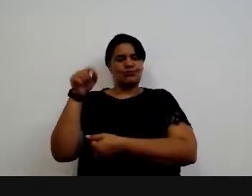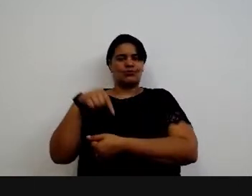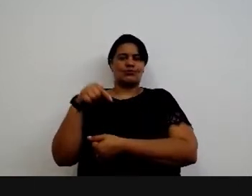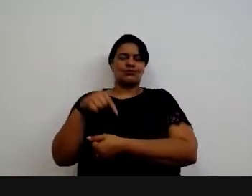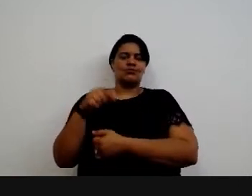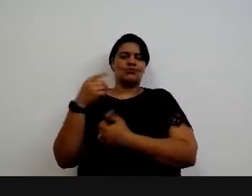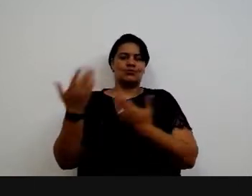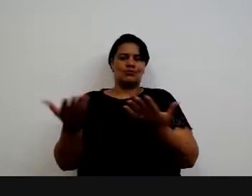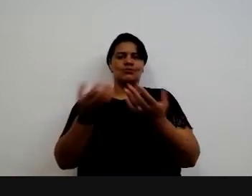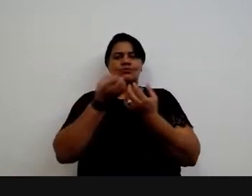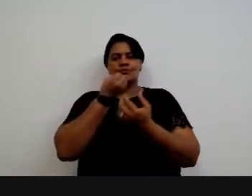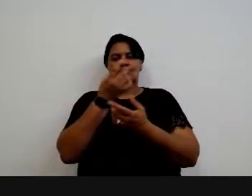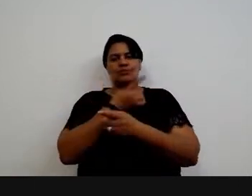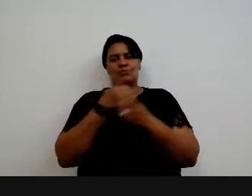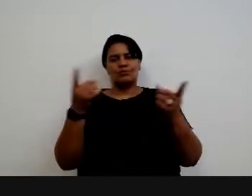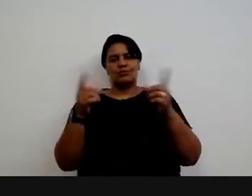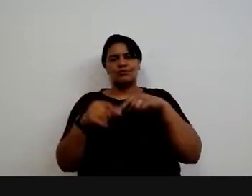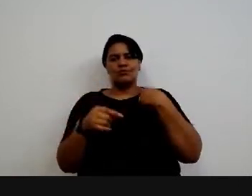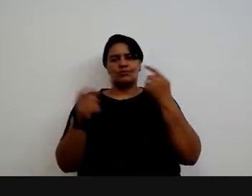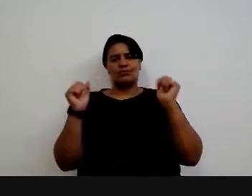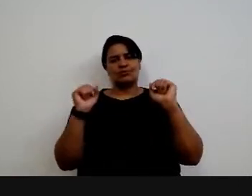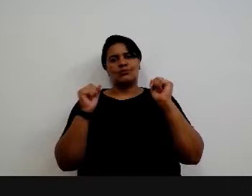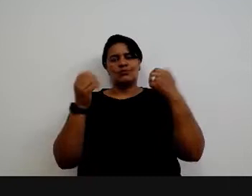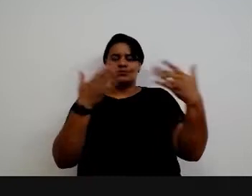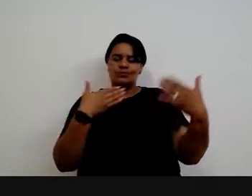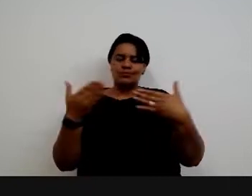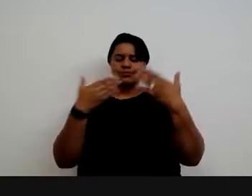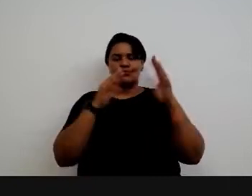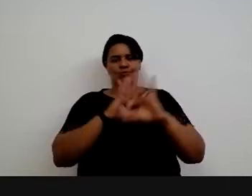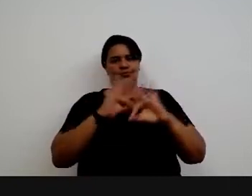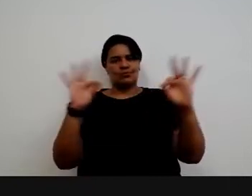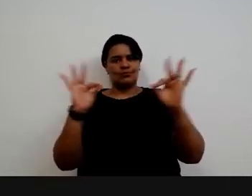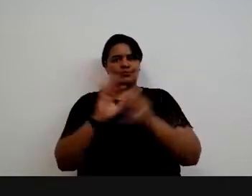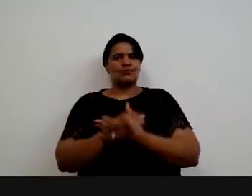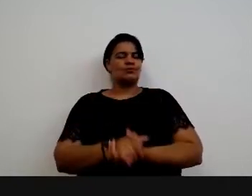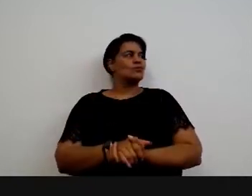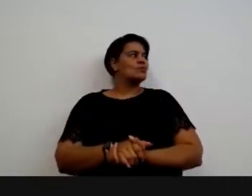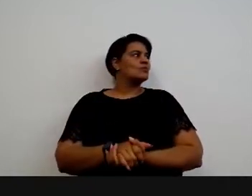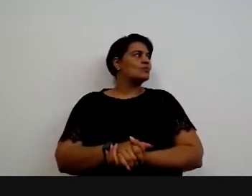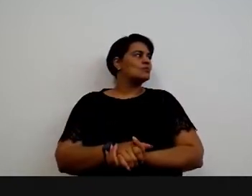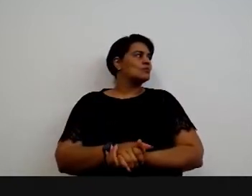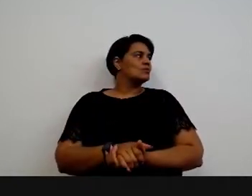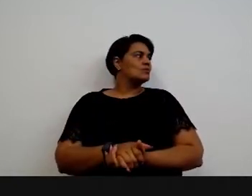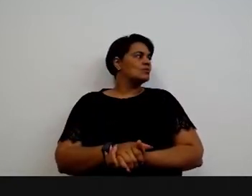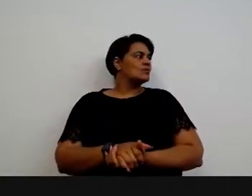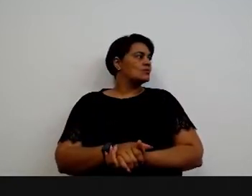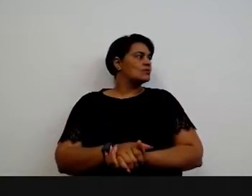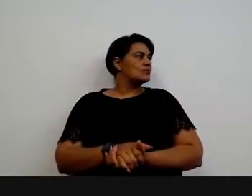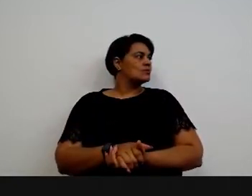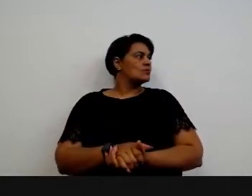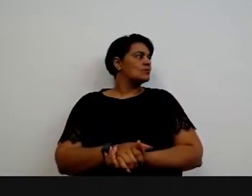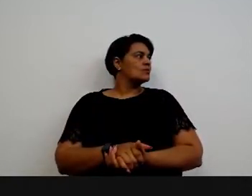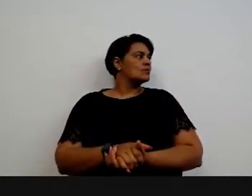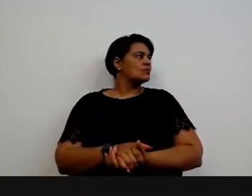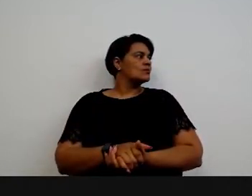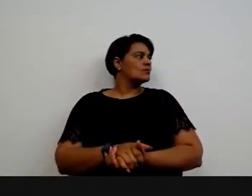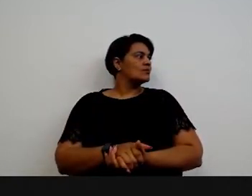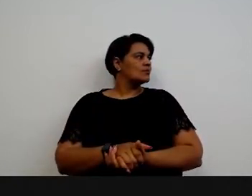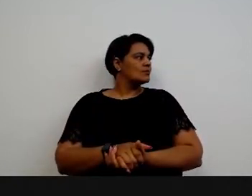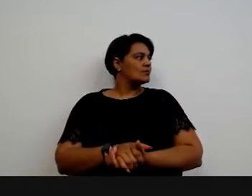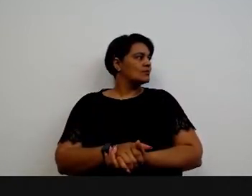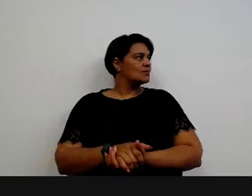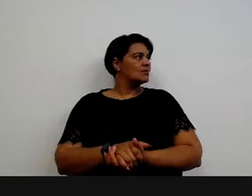lugar. Bom dia. Que a gente tenha um ótimo bate-papo. Grata, Marília, de coração. E aqui temos o